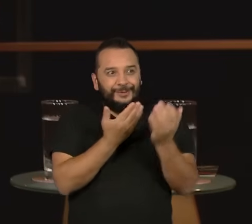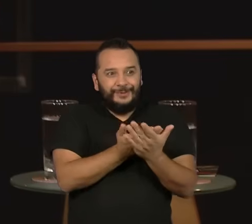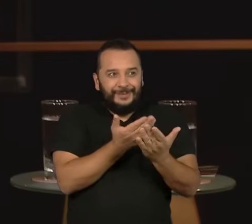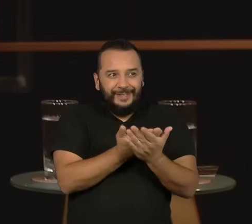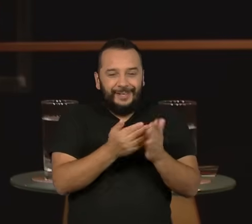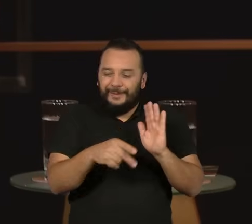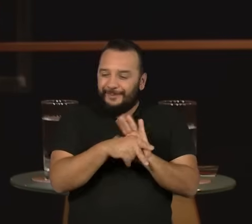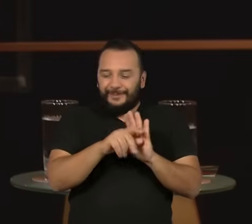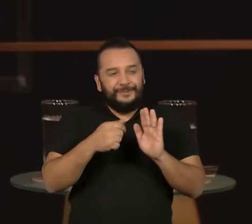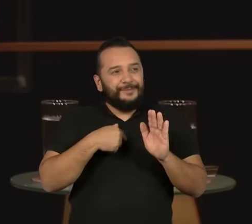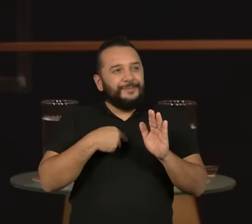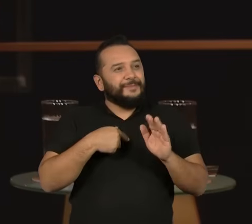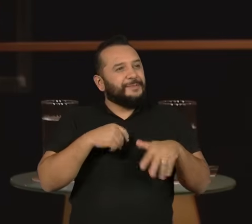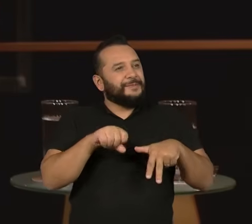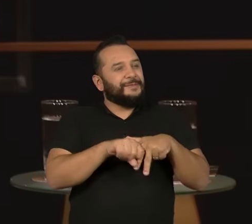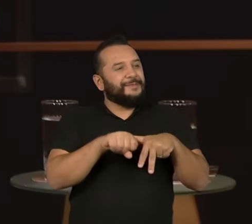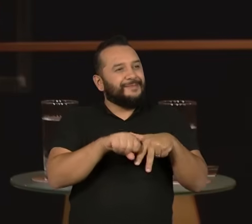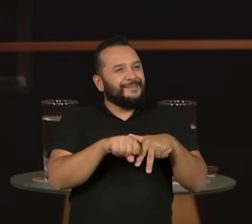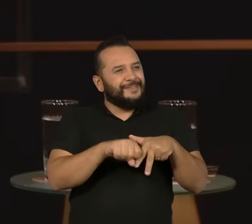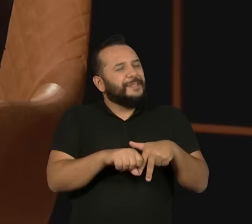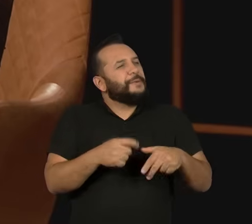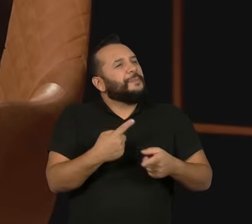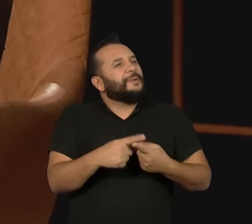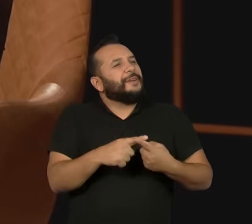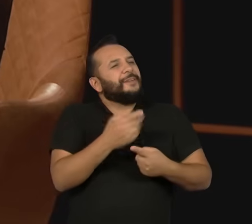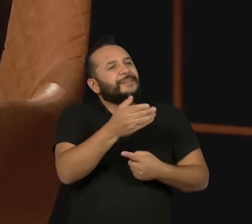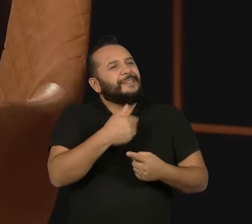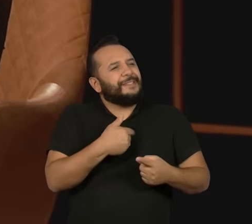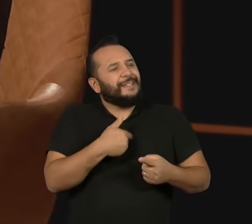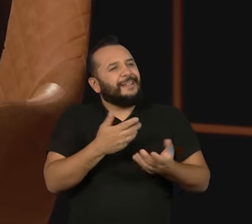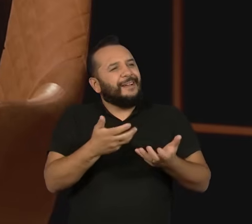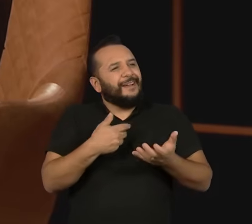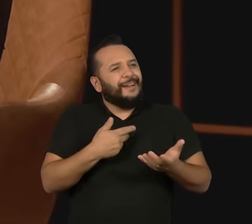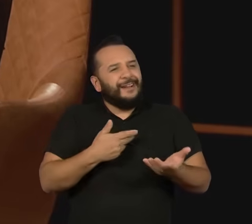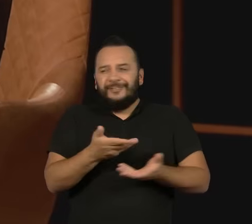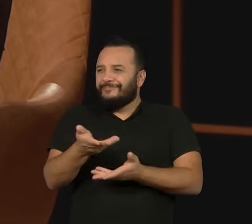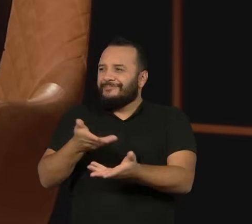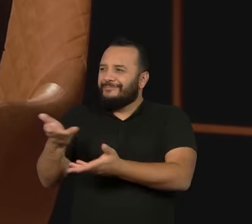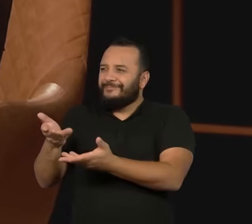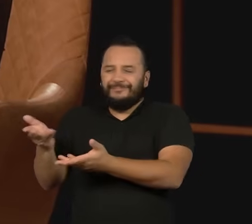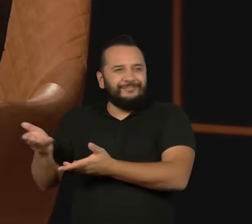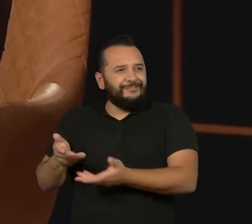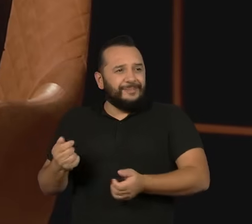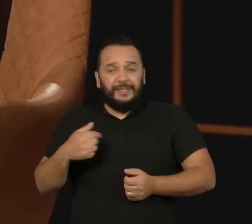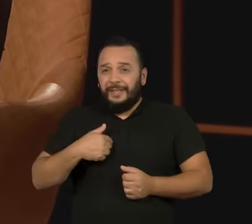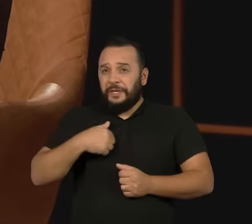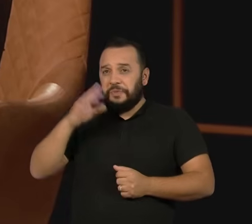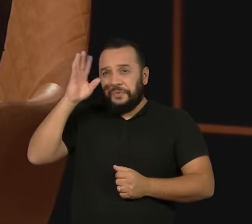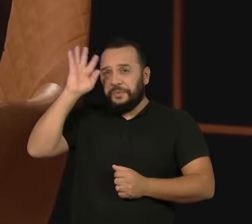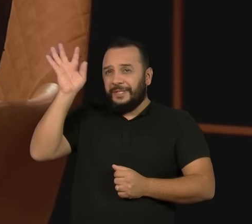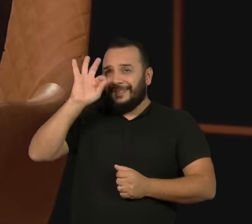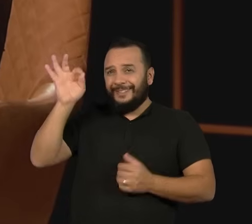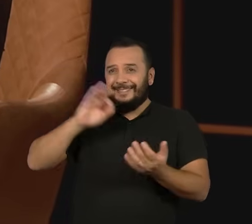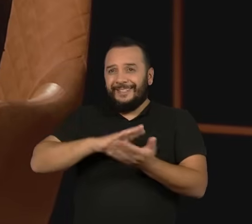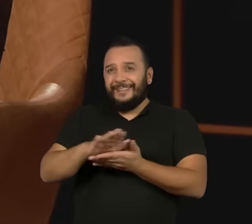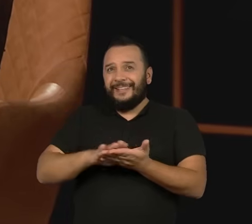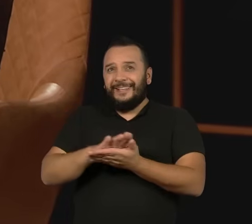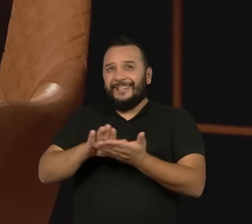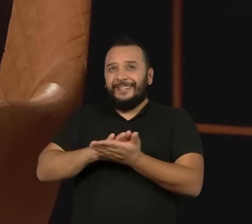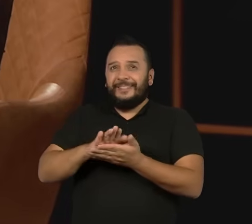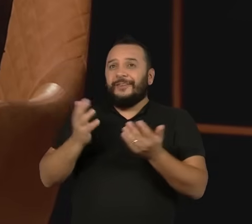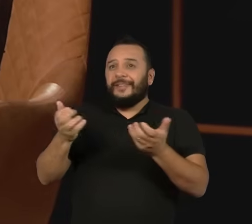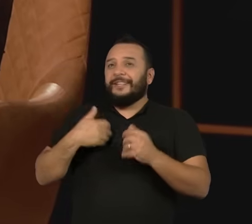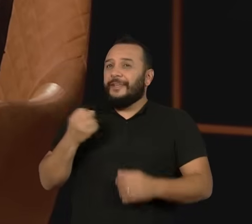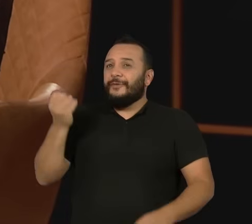Mas o que é que te atraía nessa área da diplomacia? Na verdade, eu não entendia nada de diplomacia. Eu queria era